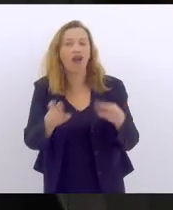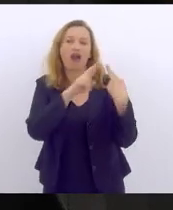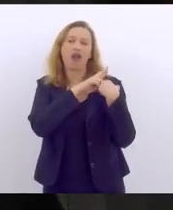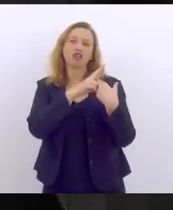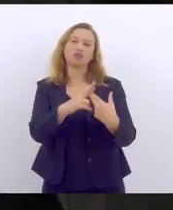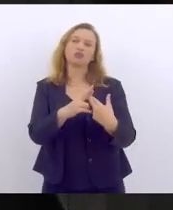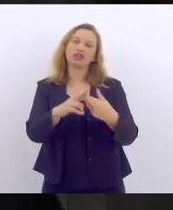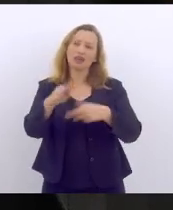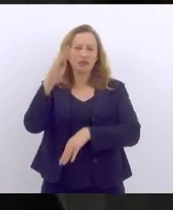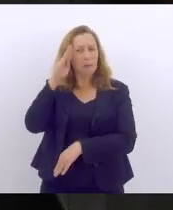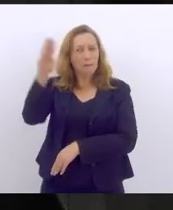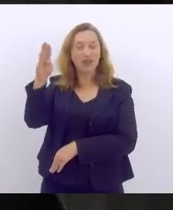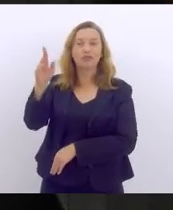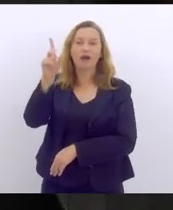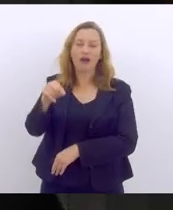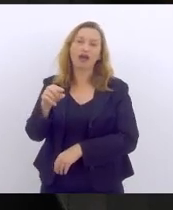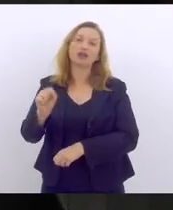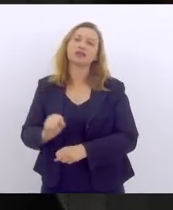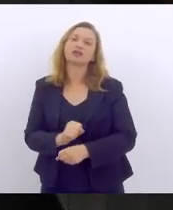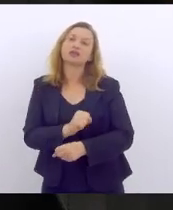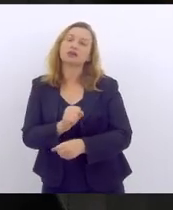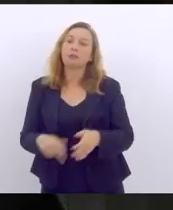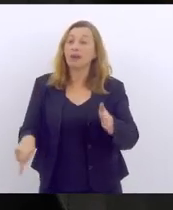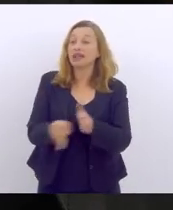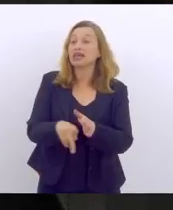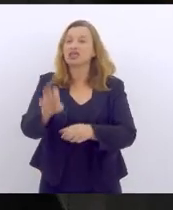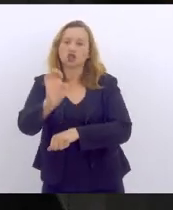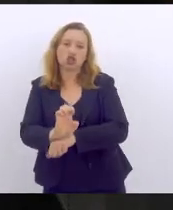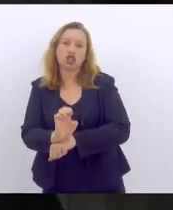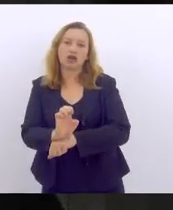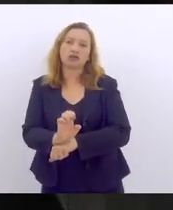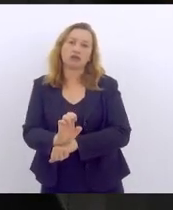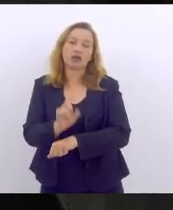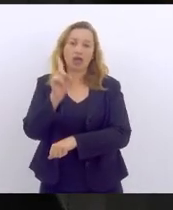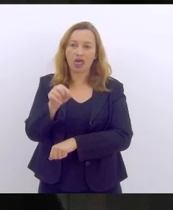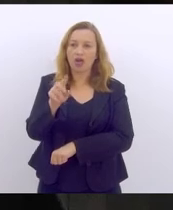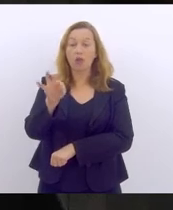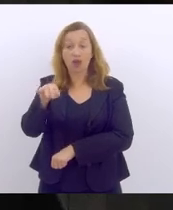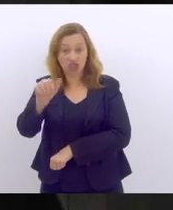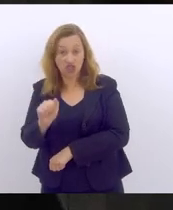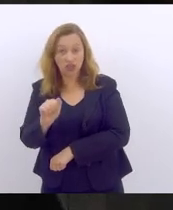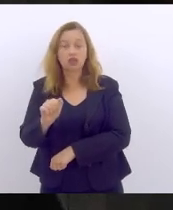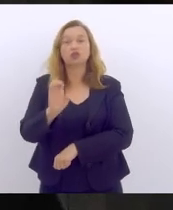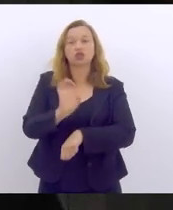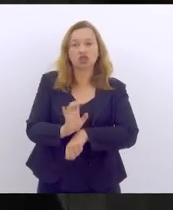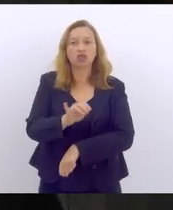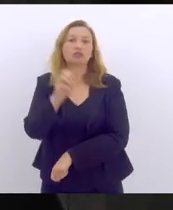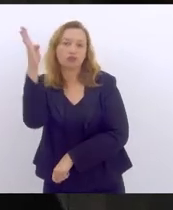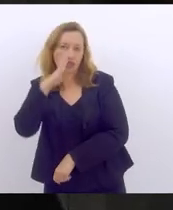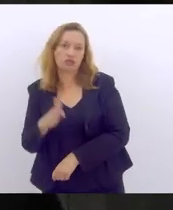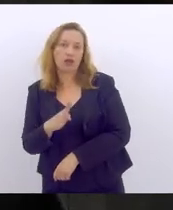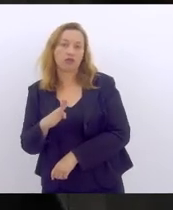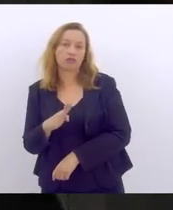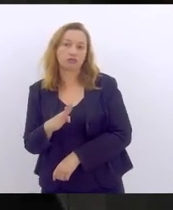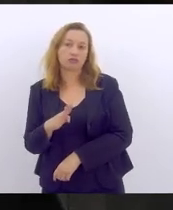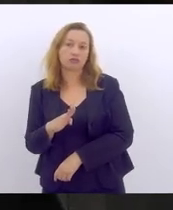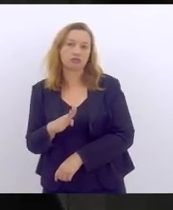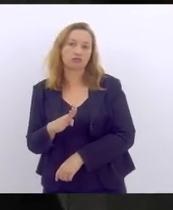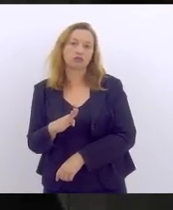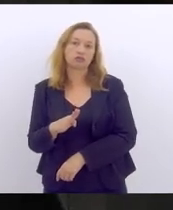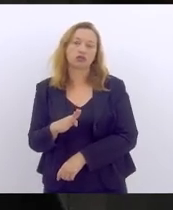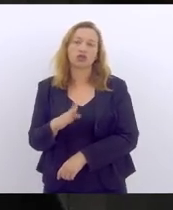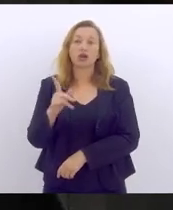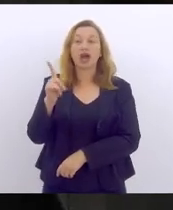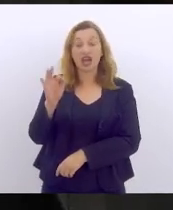responsabilidade Central é do poder público é do estado essa tem que ser uma agenda do estado brasileiro e essa tem que ser uma agenda